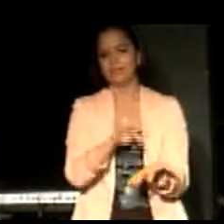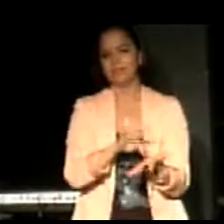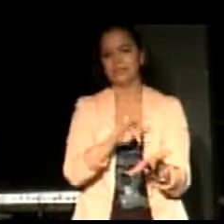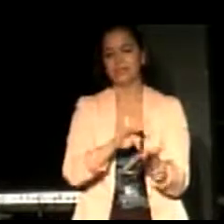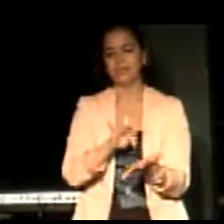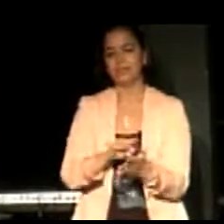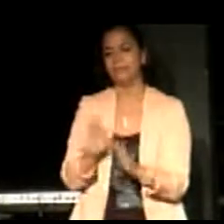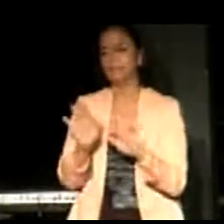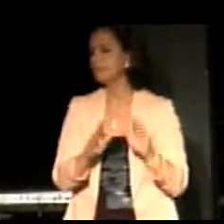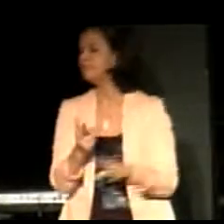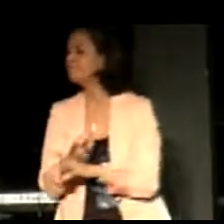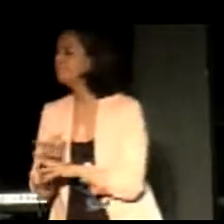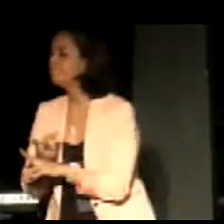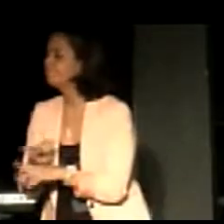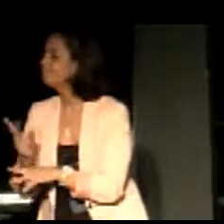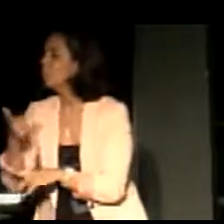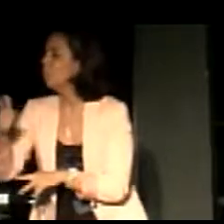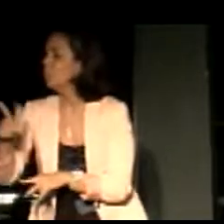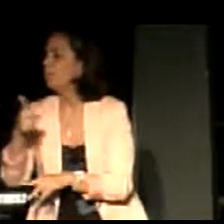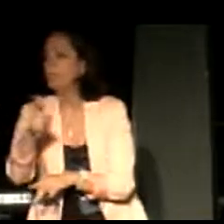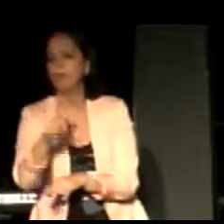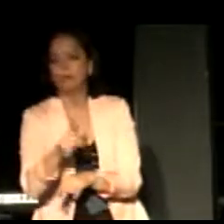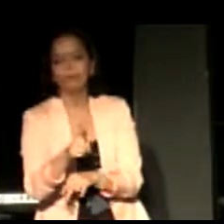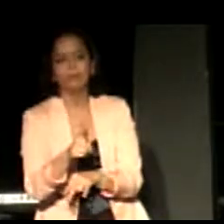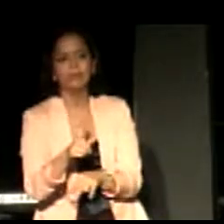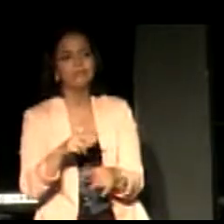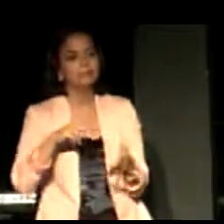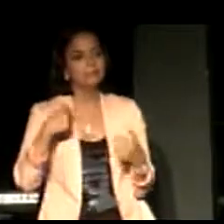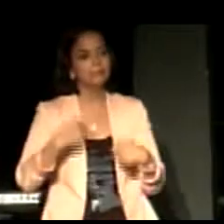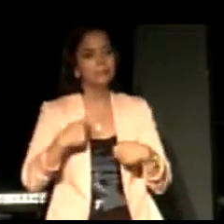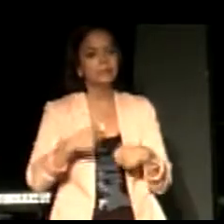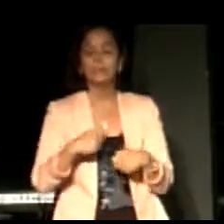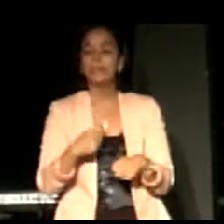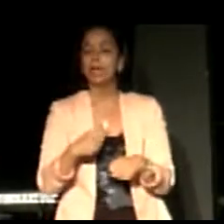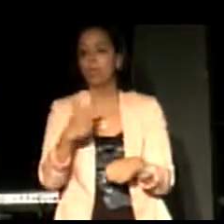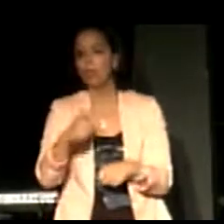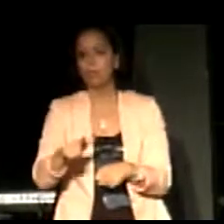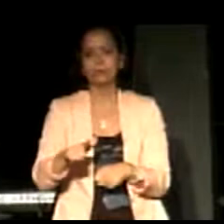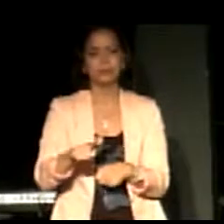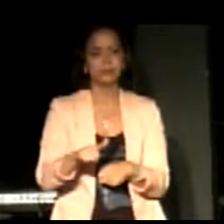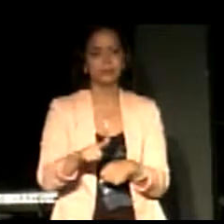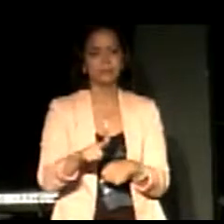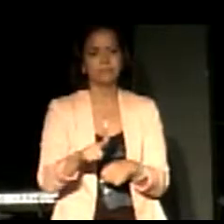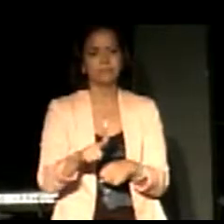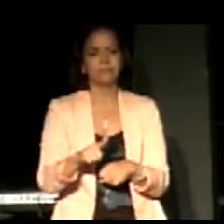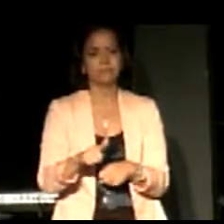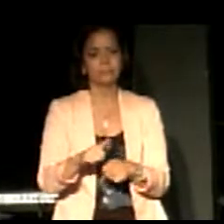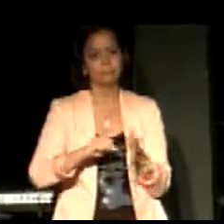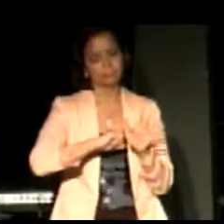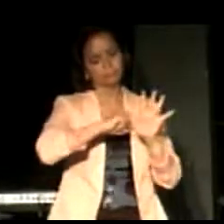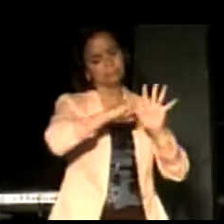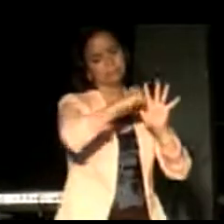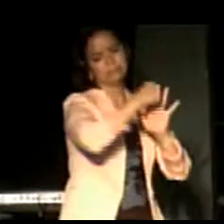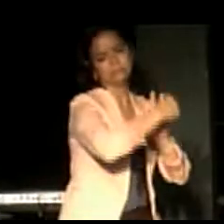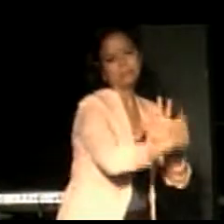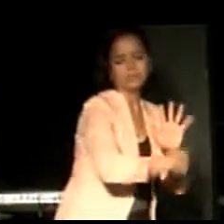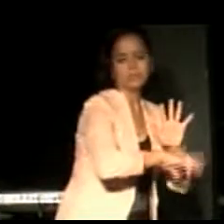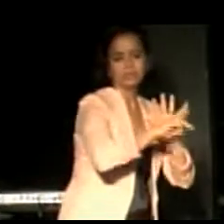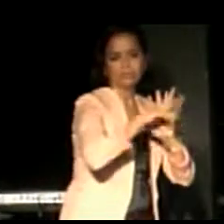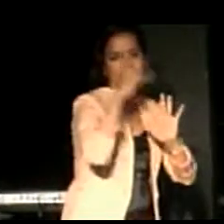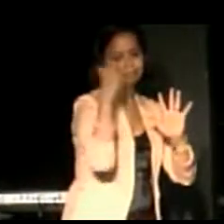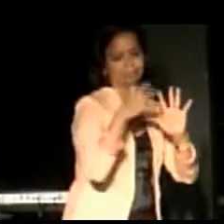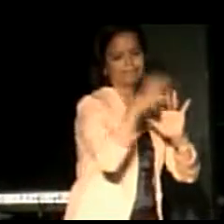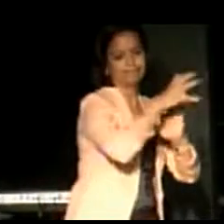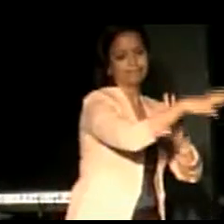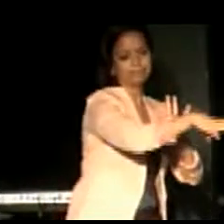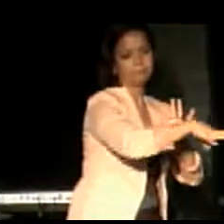de felicidade, ou seja, felicidade completa, abrangendo várias áreas,